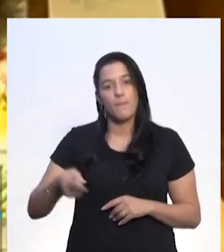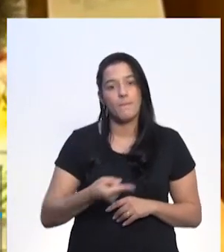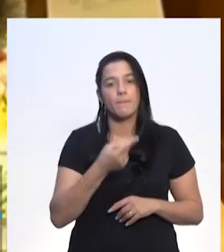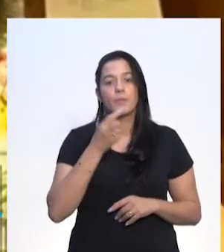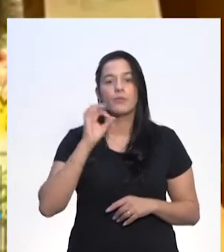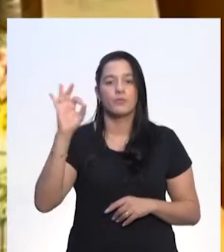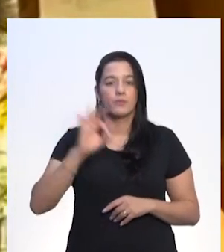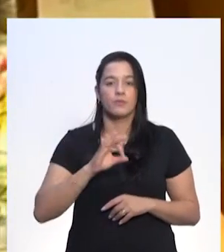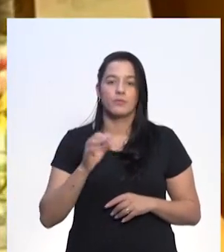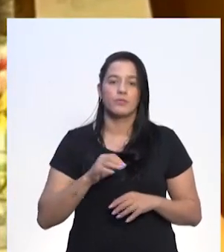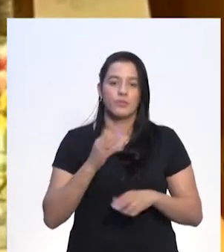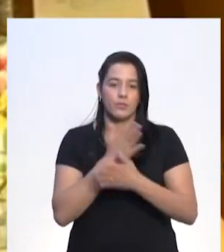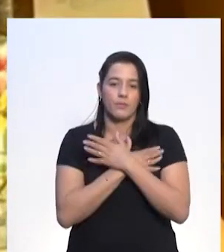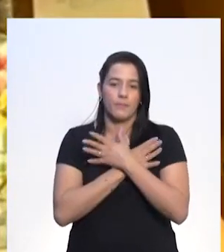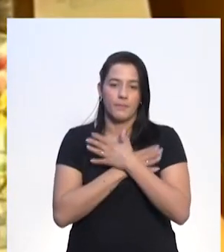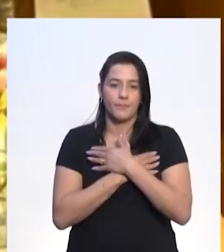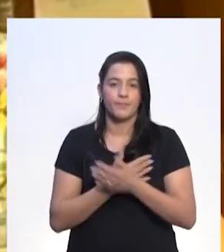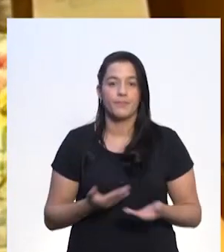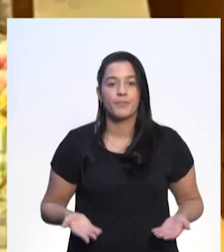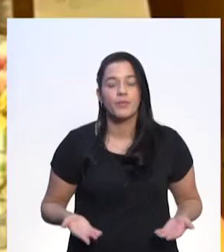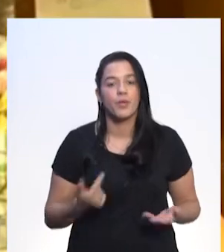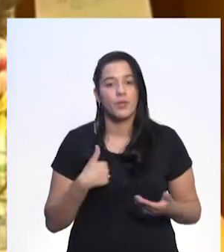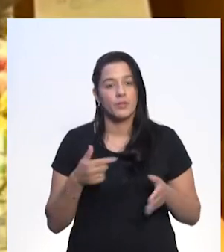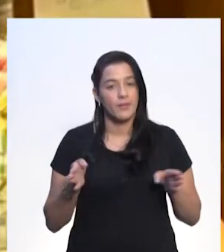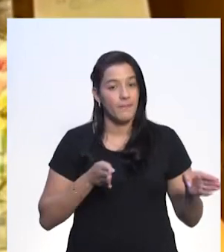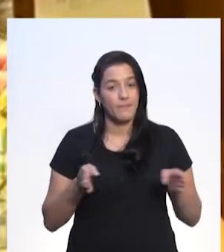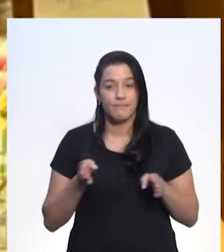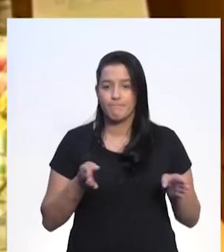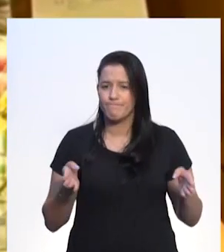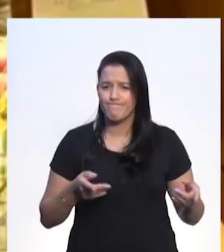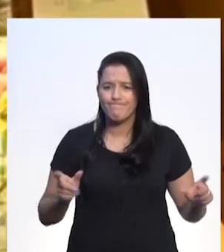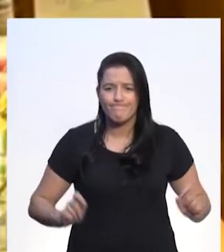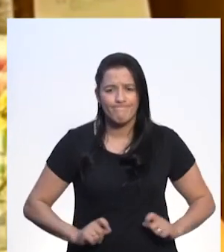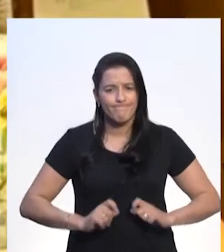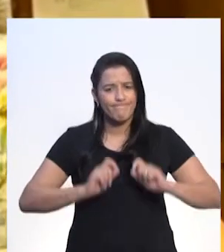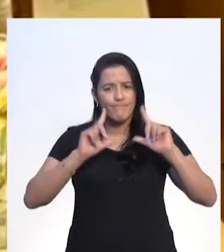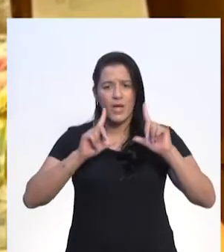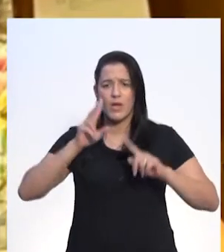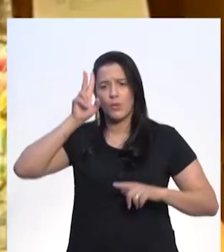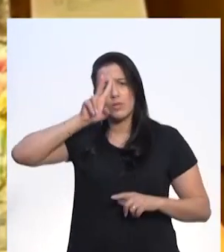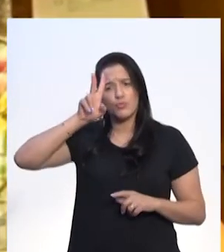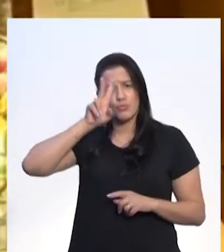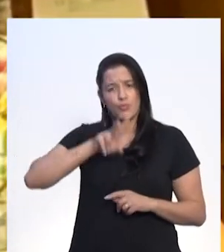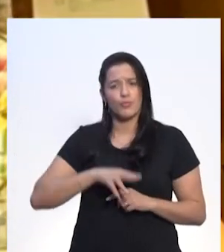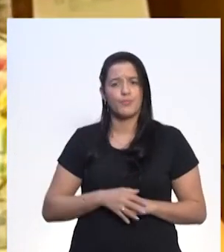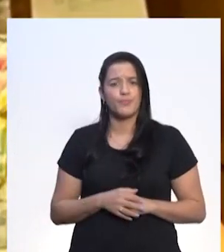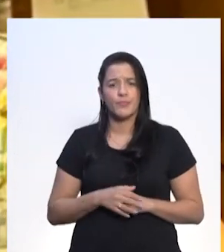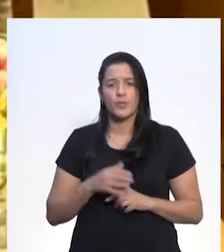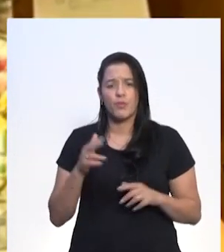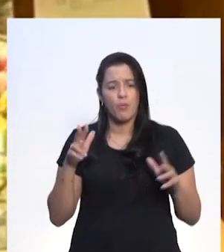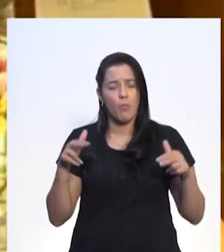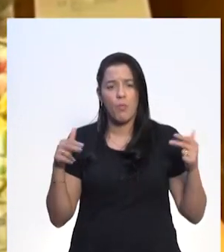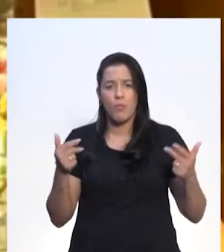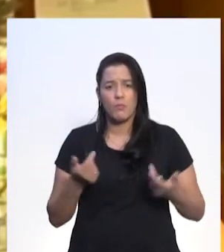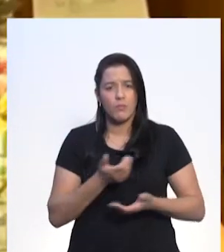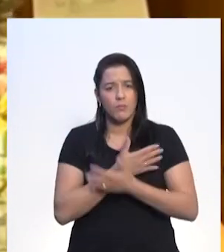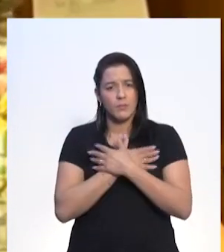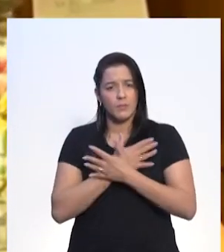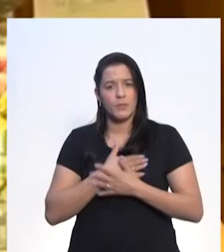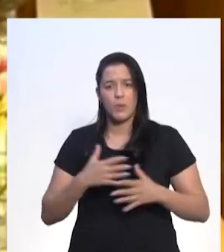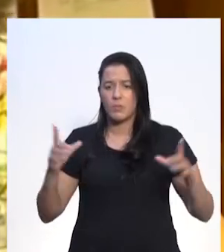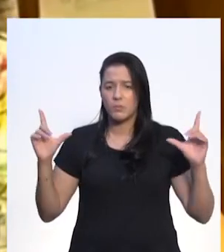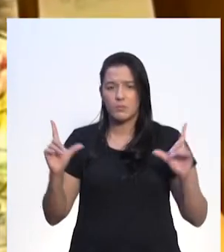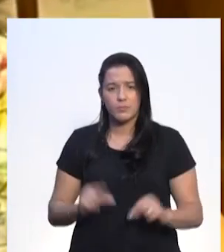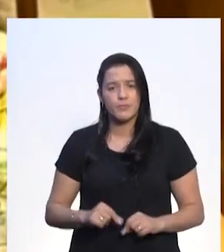mil ocupados nesse período, é a maior de toda a nossa série histórica, tá? Esse contingente, assim, uma queda